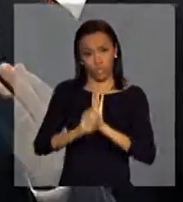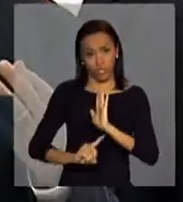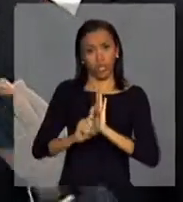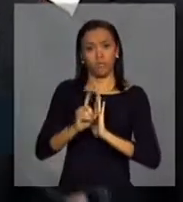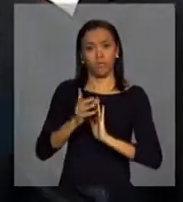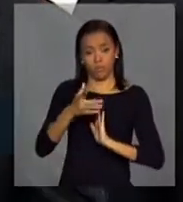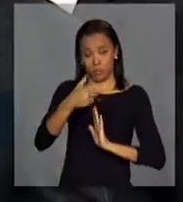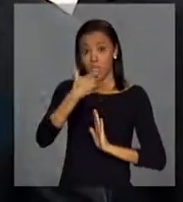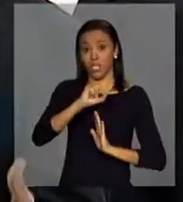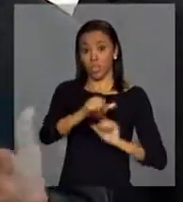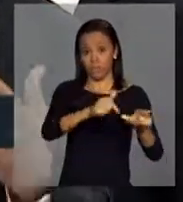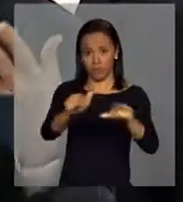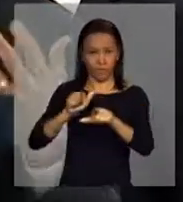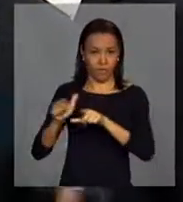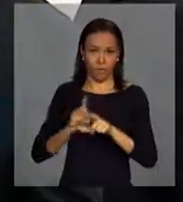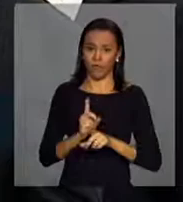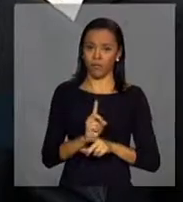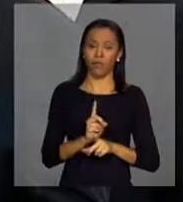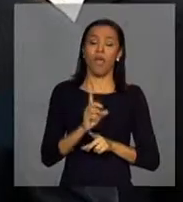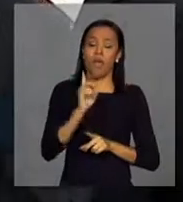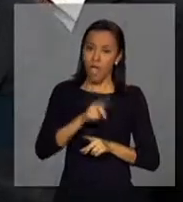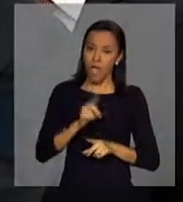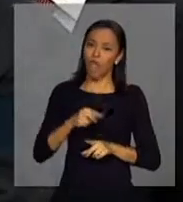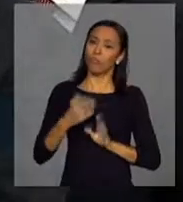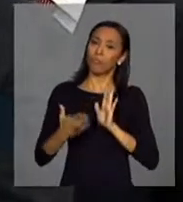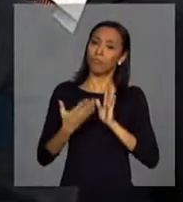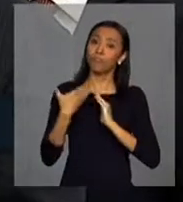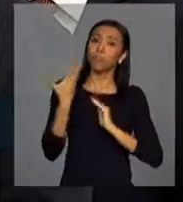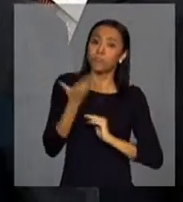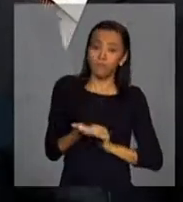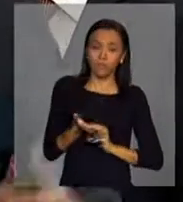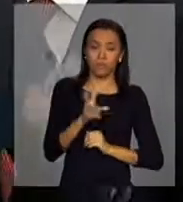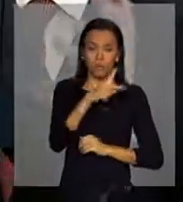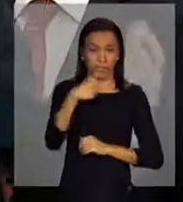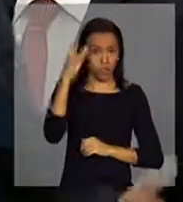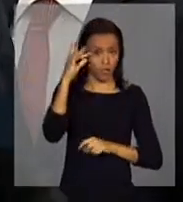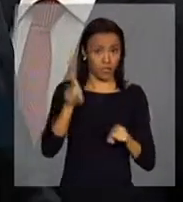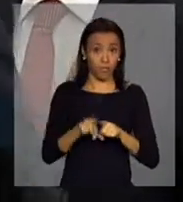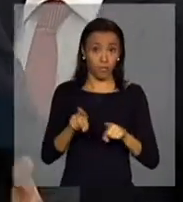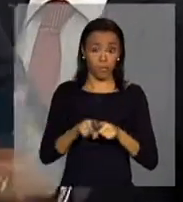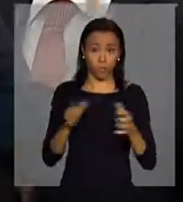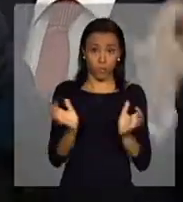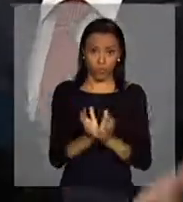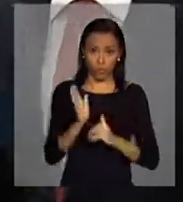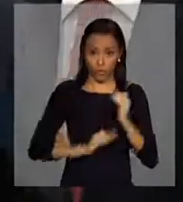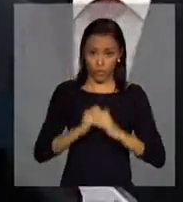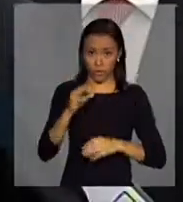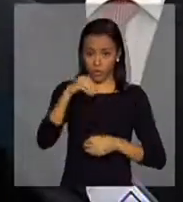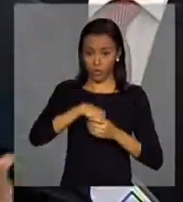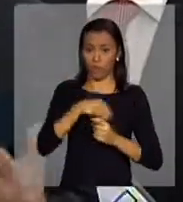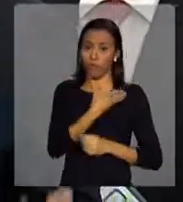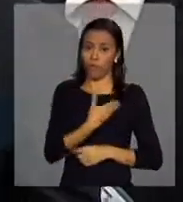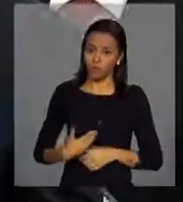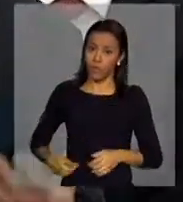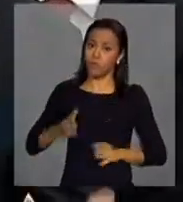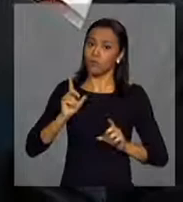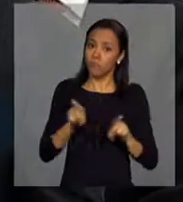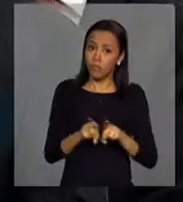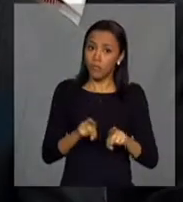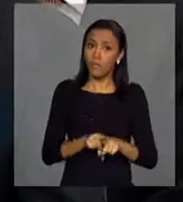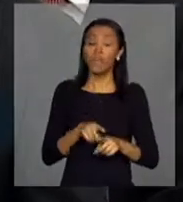nessa regulamentação. Esse foi um pleito da presidenta, da equipe de governo. Nós já tínhamos ouvido também diversos segmentos, inclusive